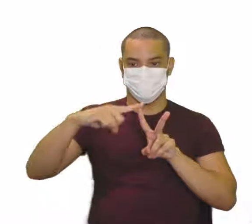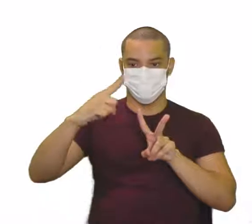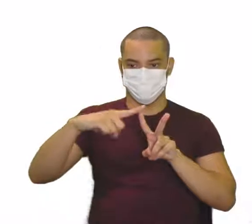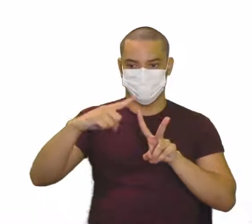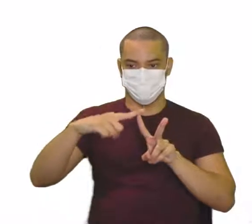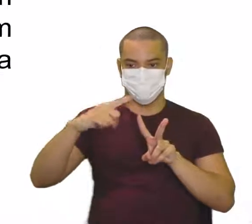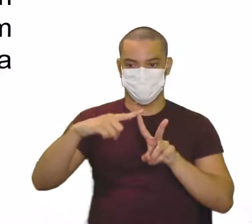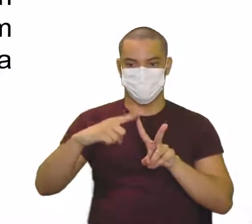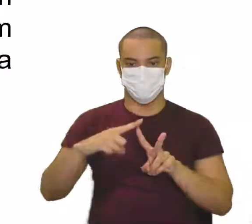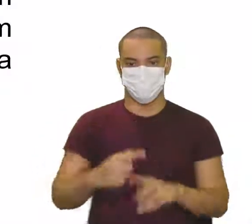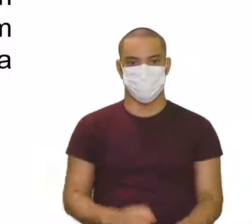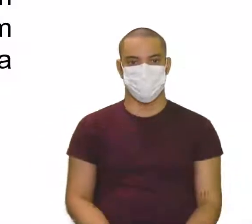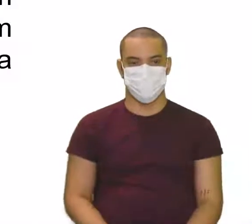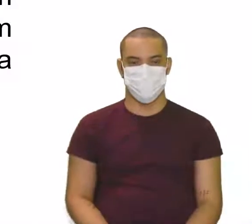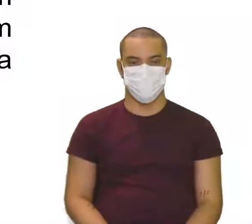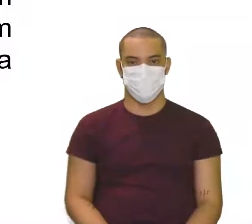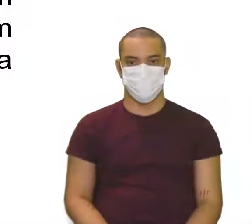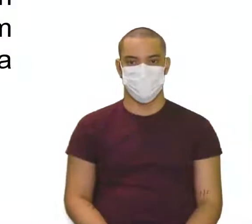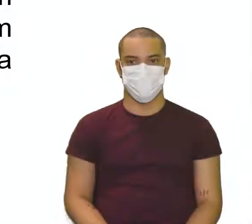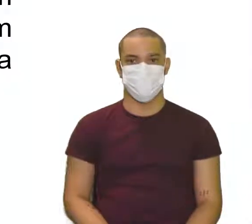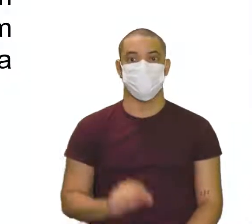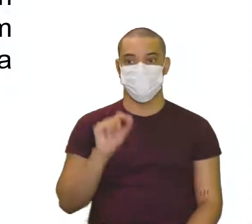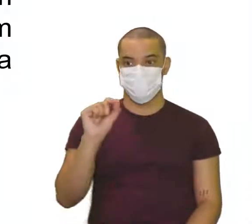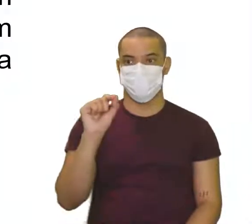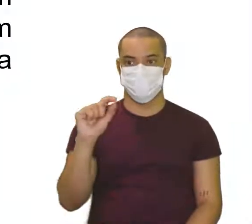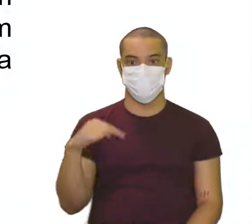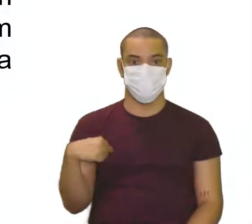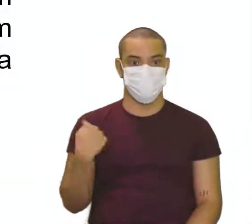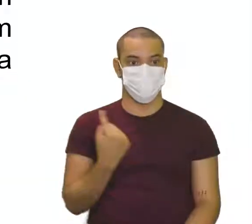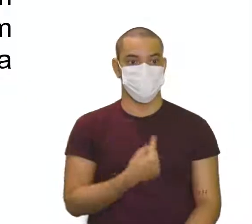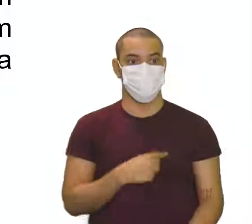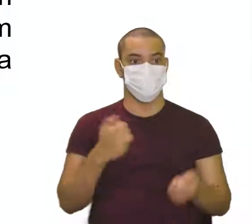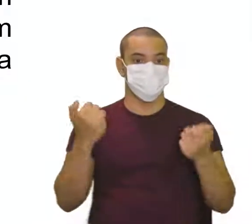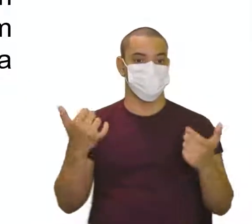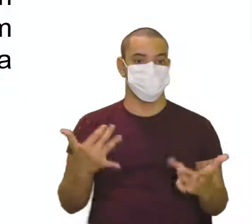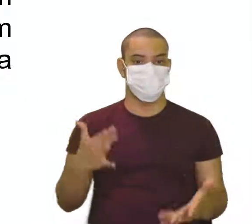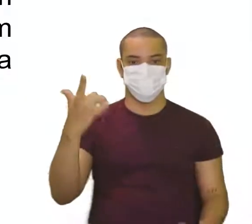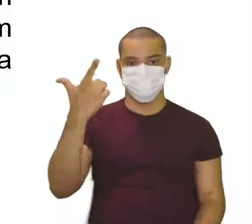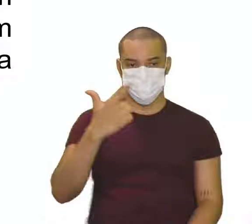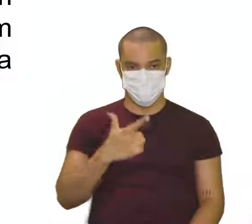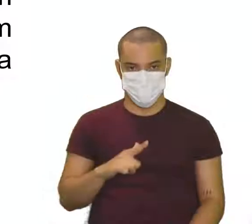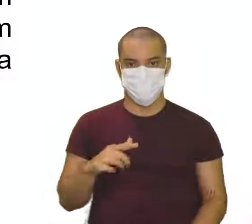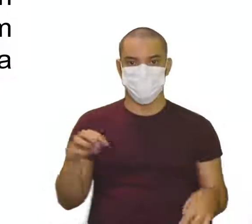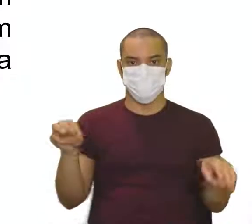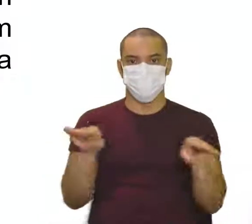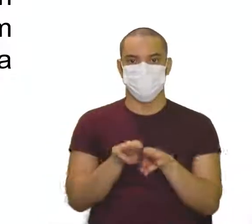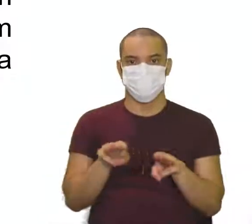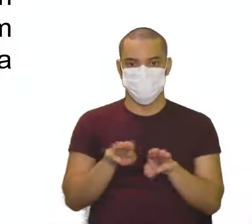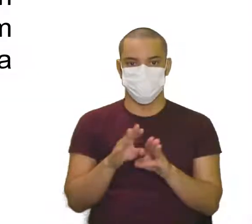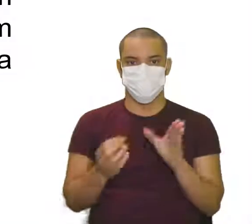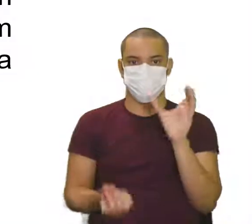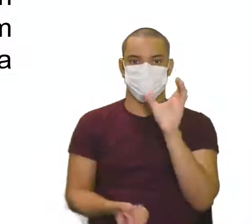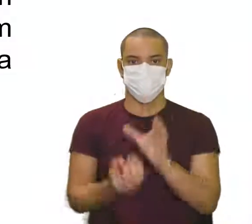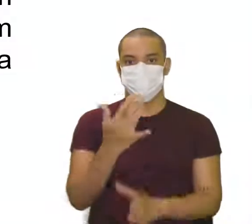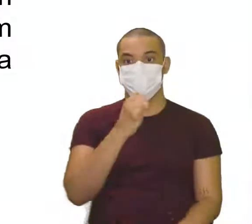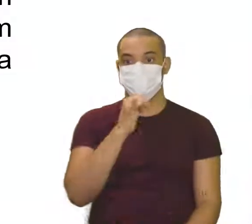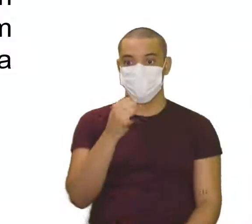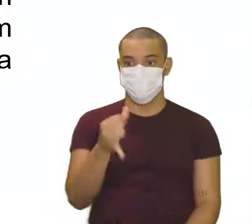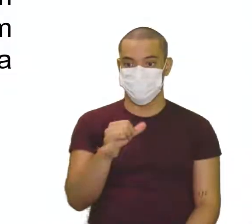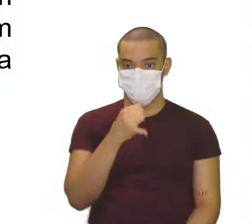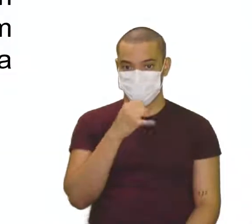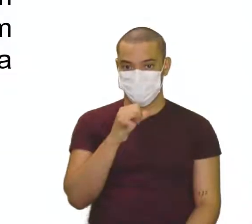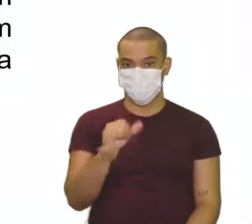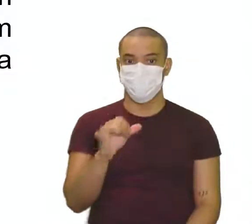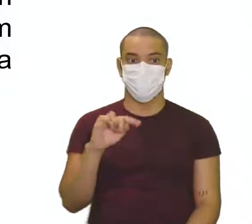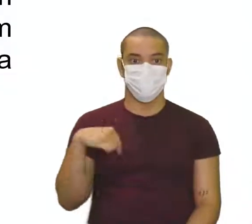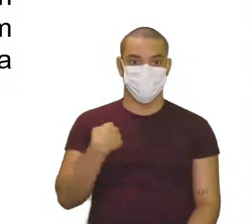ok? O que nós podemos falar mais, pessoal? Campo magnético produzido por corrente elétrica. Bom, nós vimos o